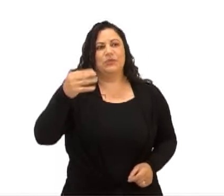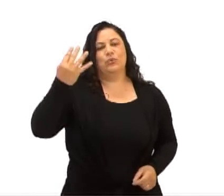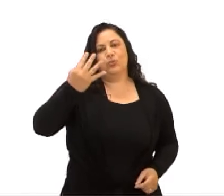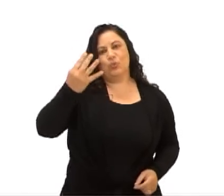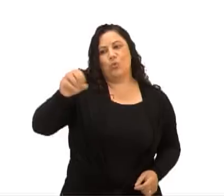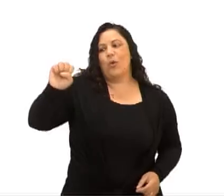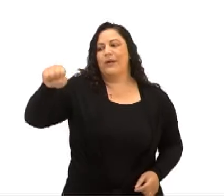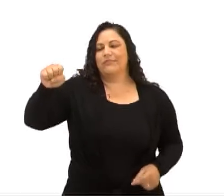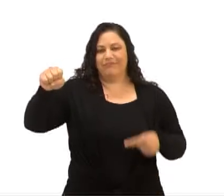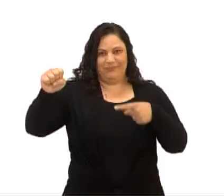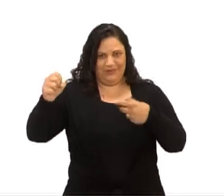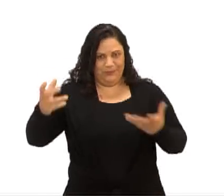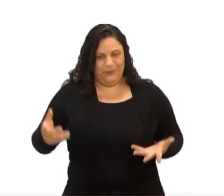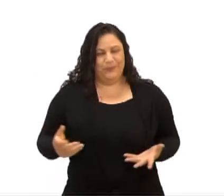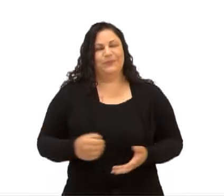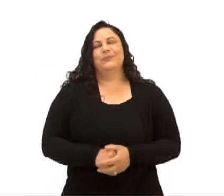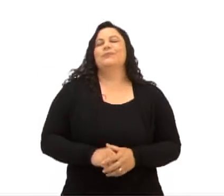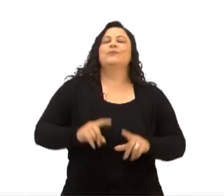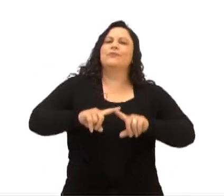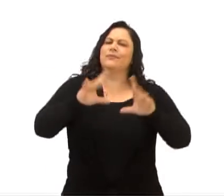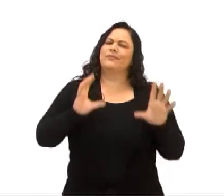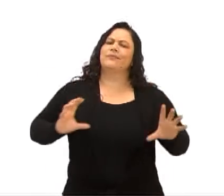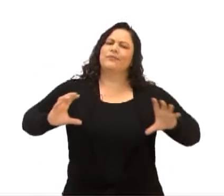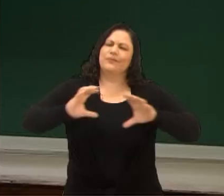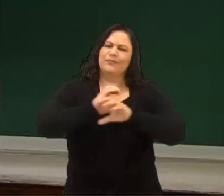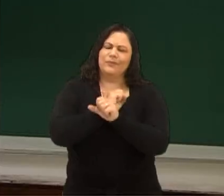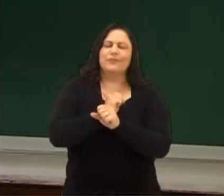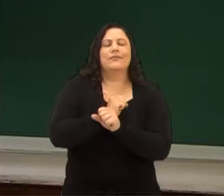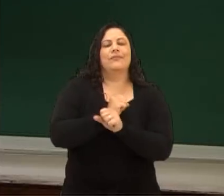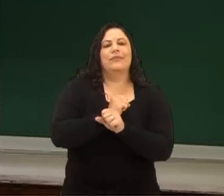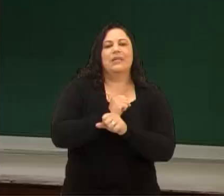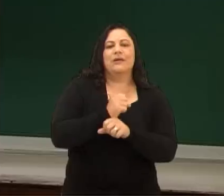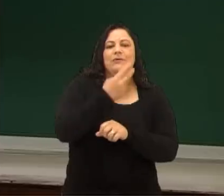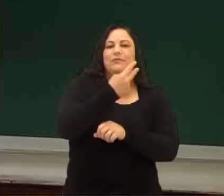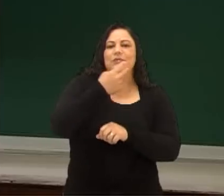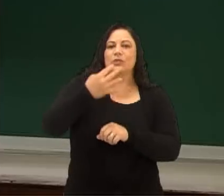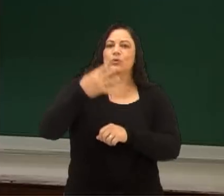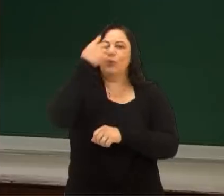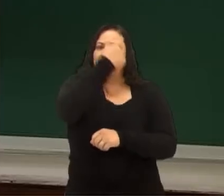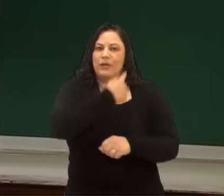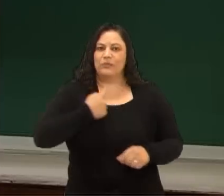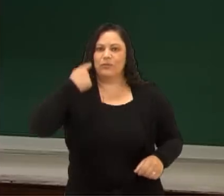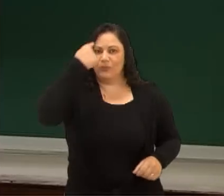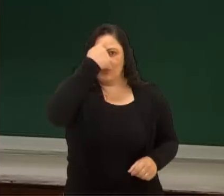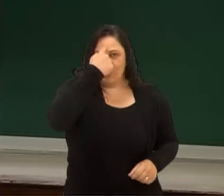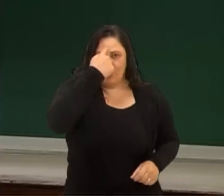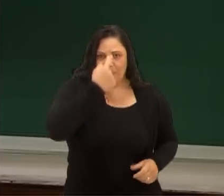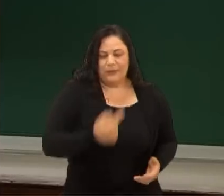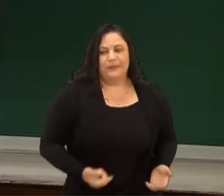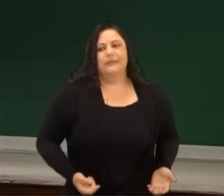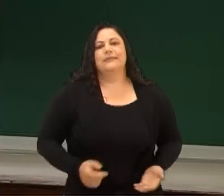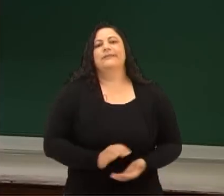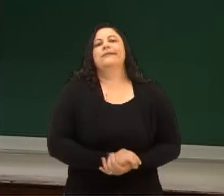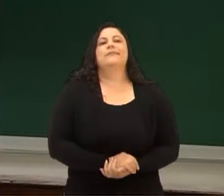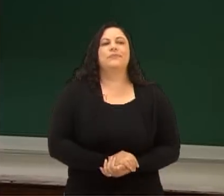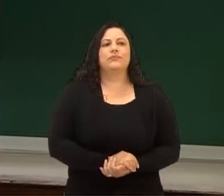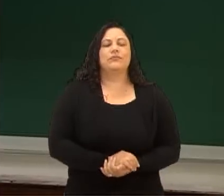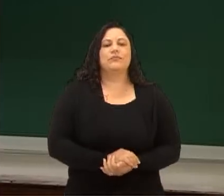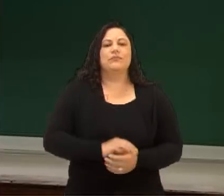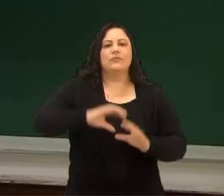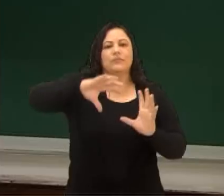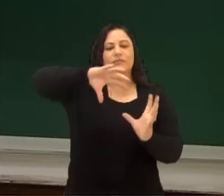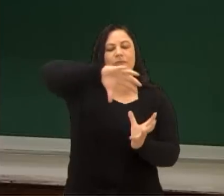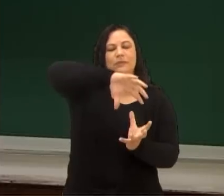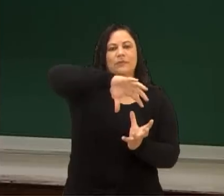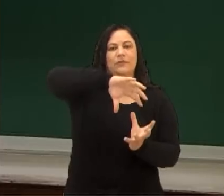para ficar melhor a contagem, a gente arredonda para 24 horas, tá? O sentido desse movimento, anti-horário, ou seja,